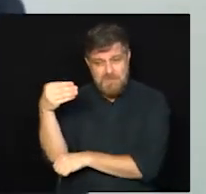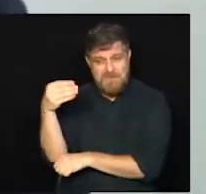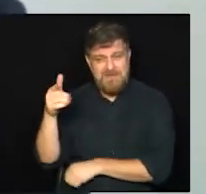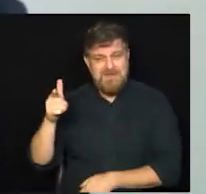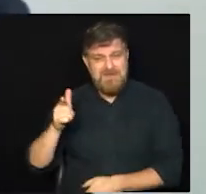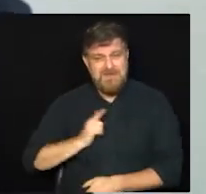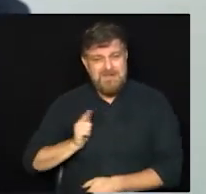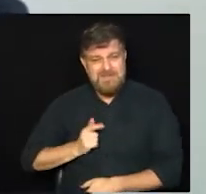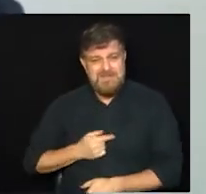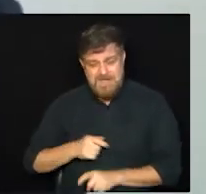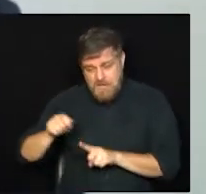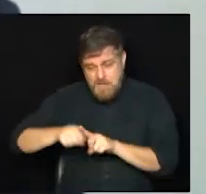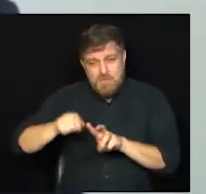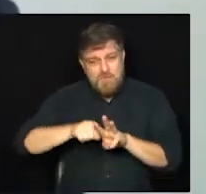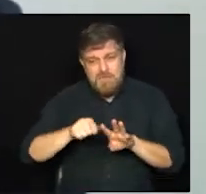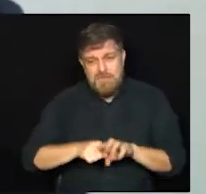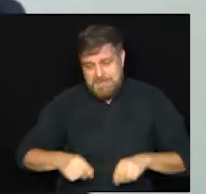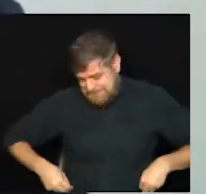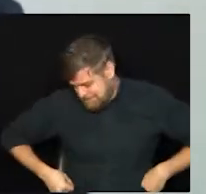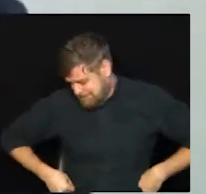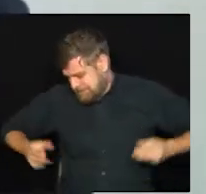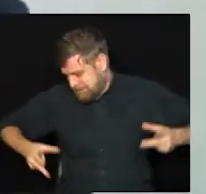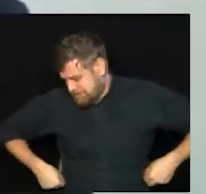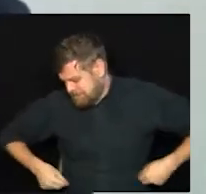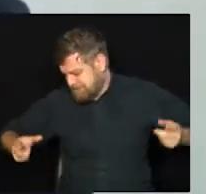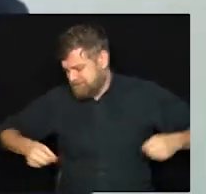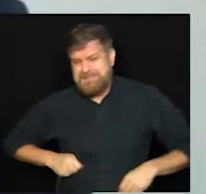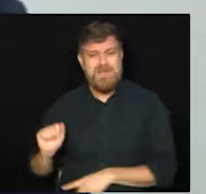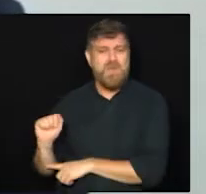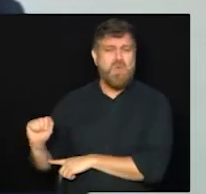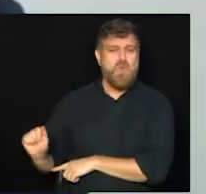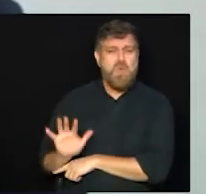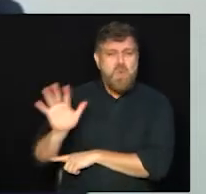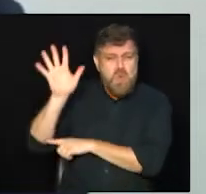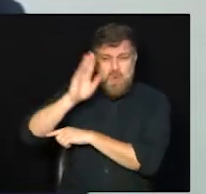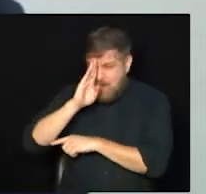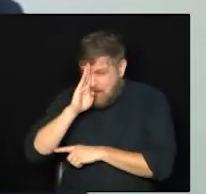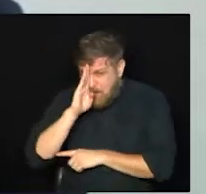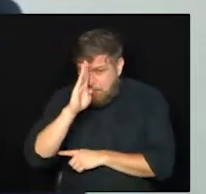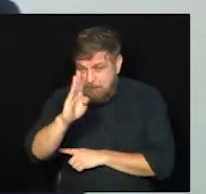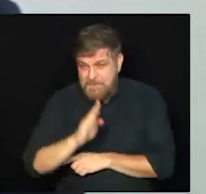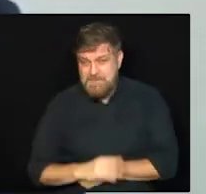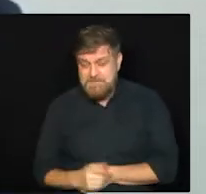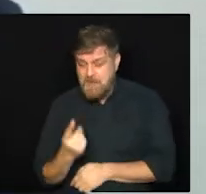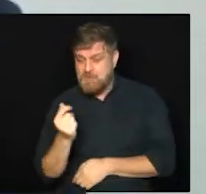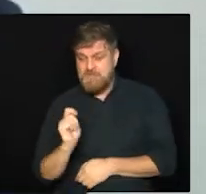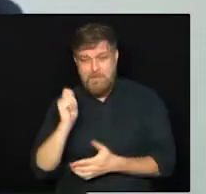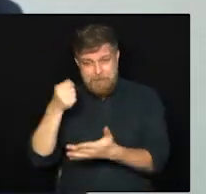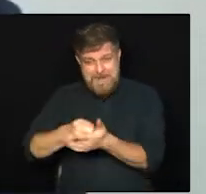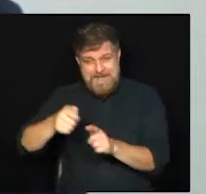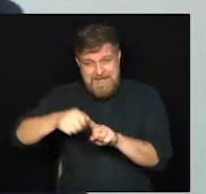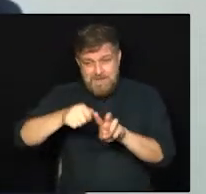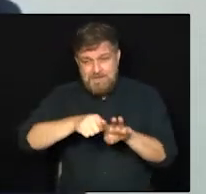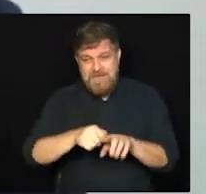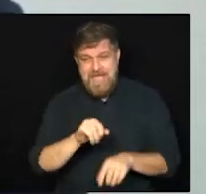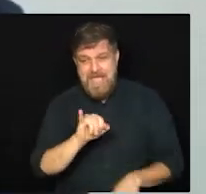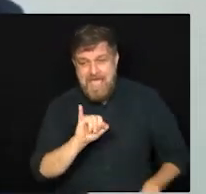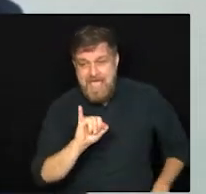custos fixos muito altos. Entre os principais custos fixos da hotelaria está o